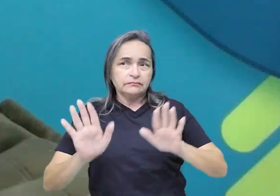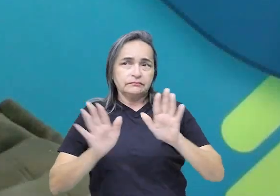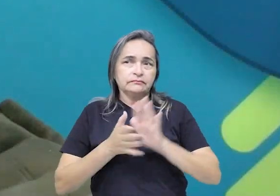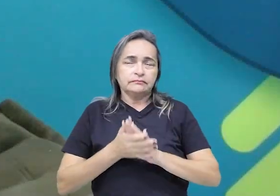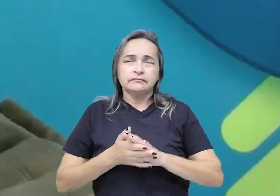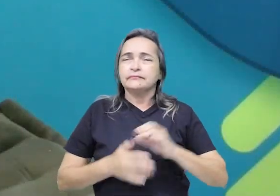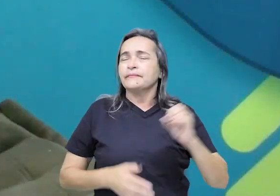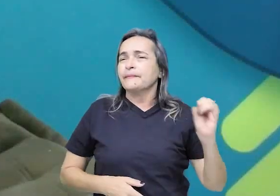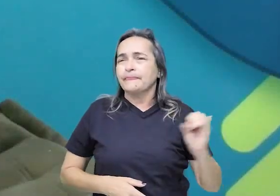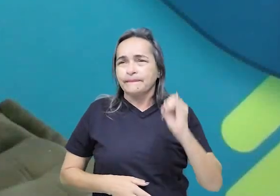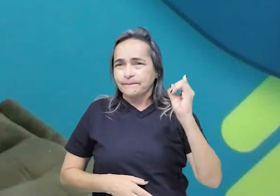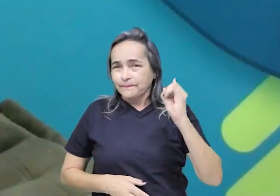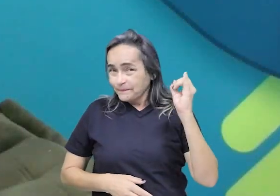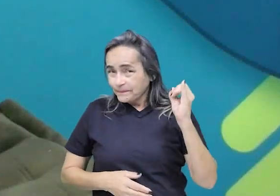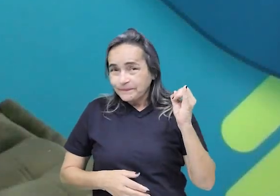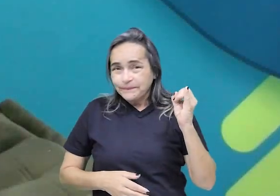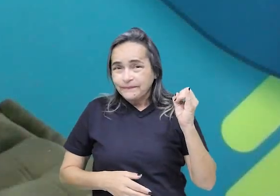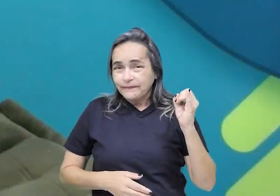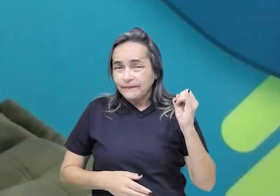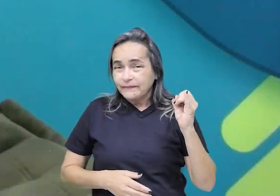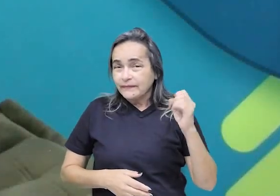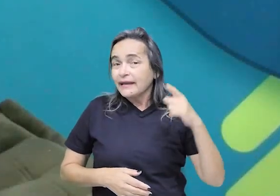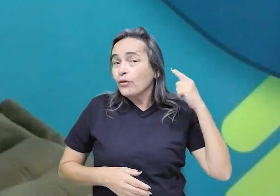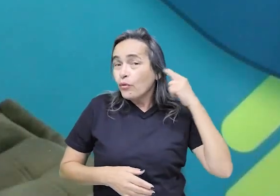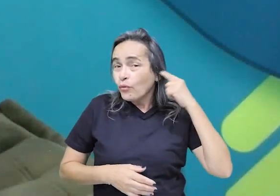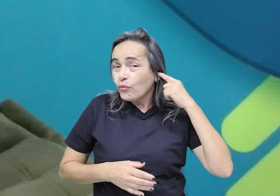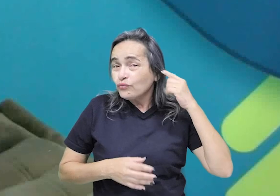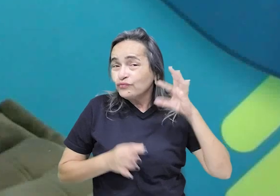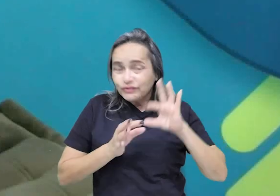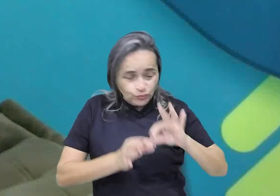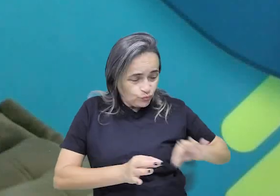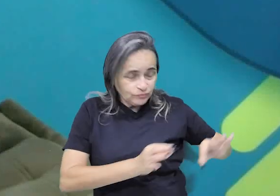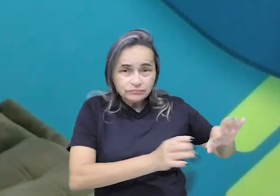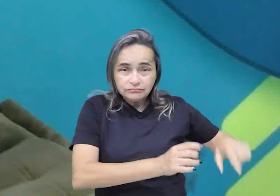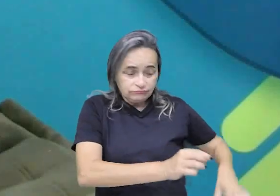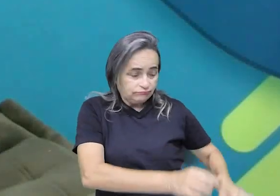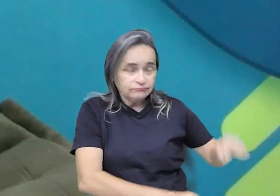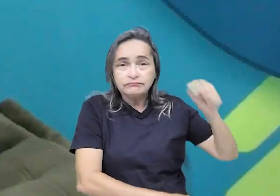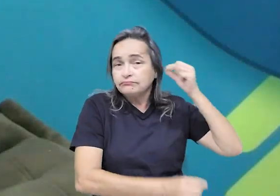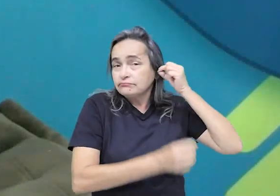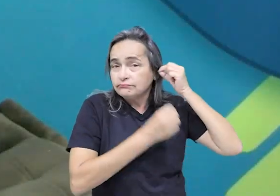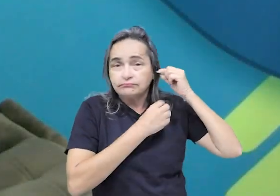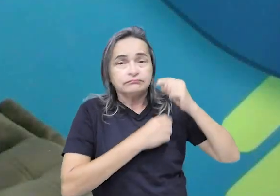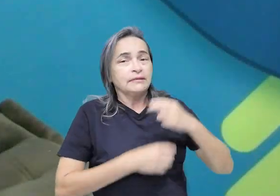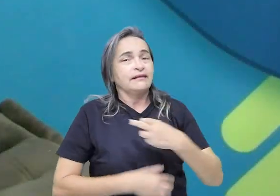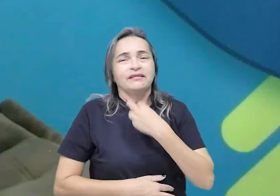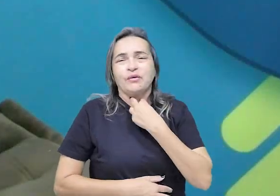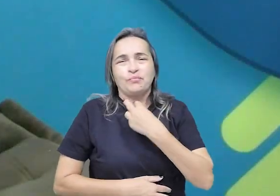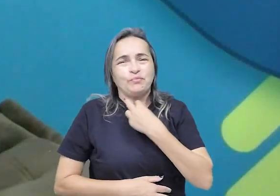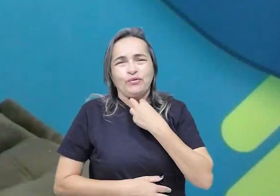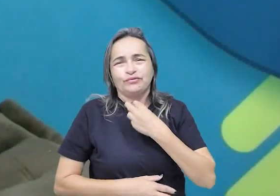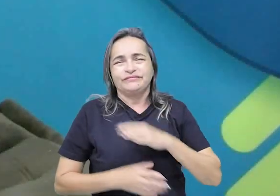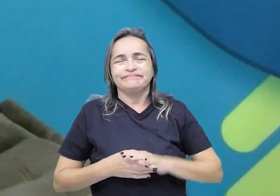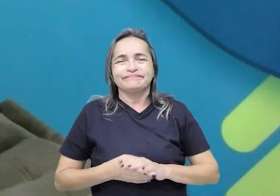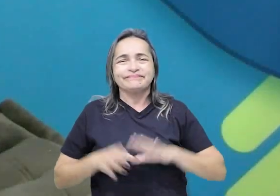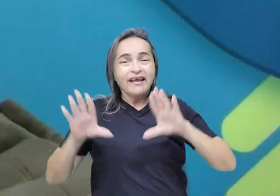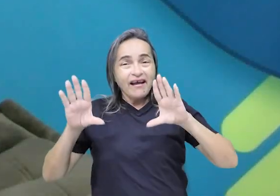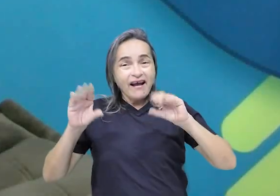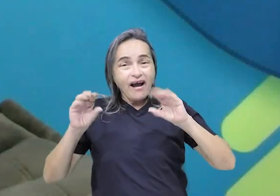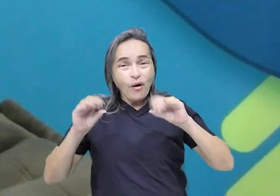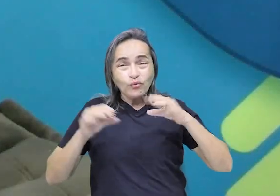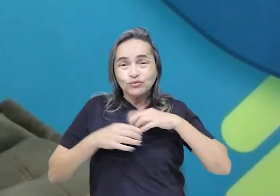de não colocar nada no ouvido. Colocou água no ouvido, aí coloca um algodãozinho